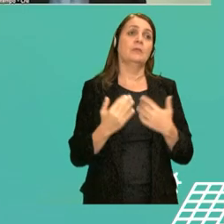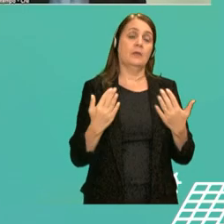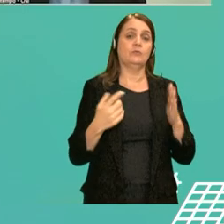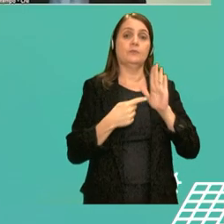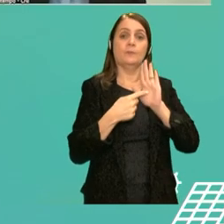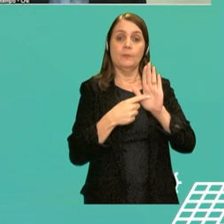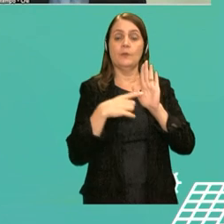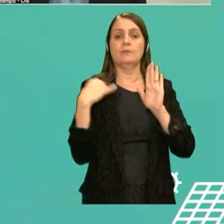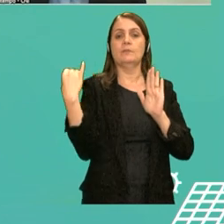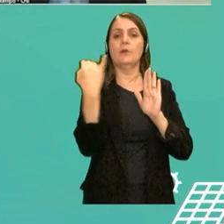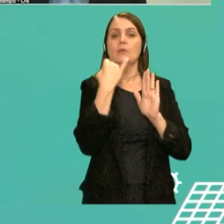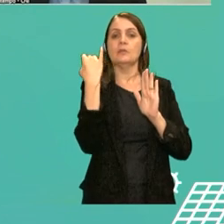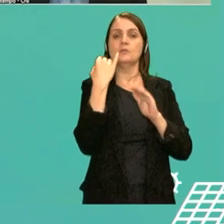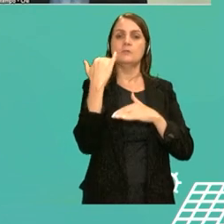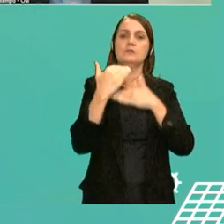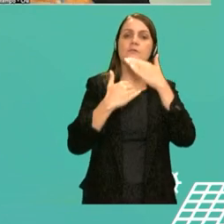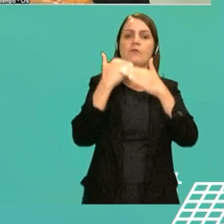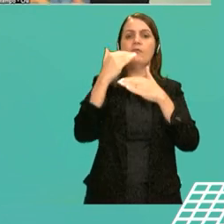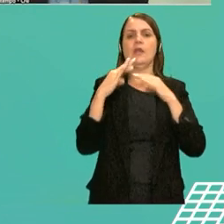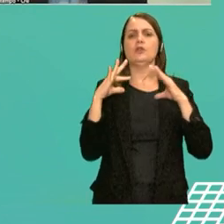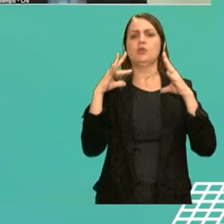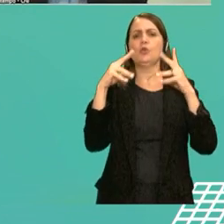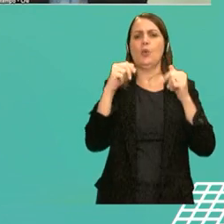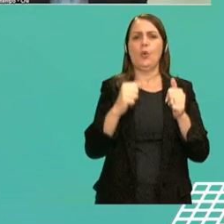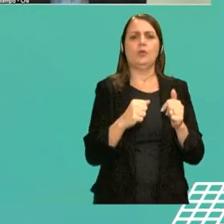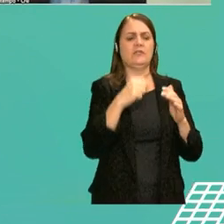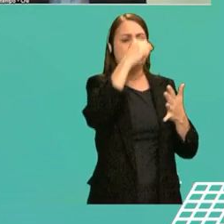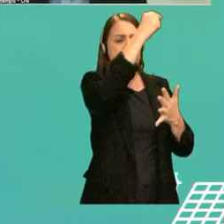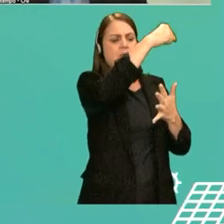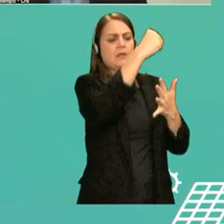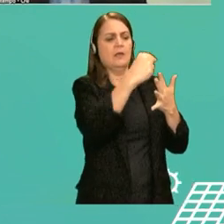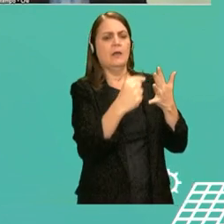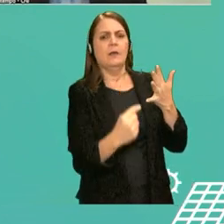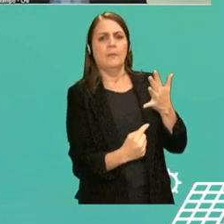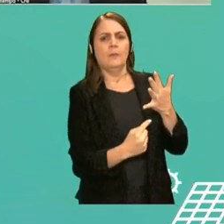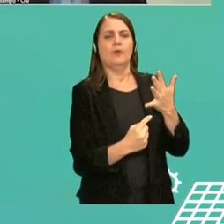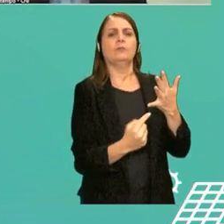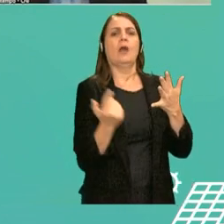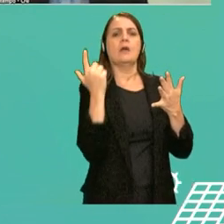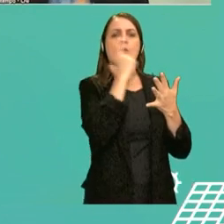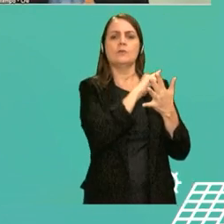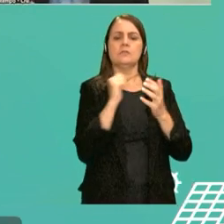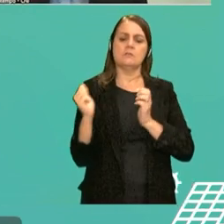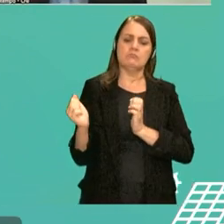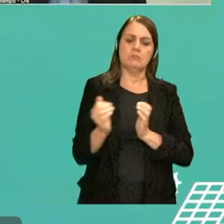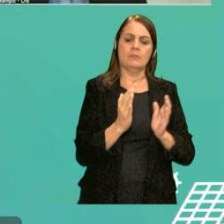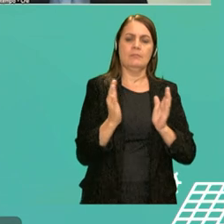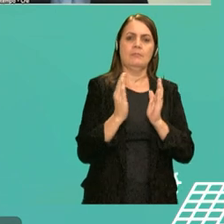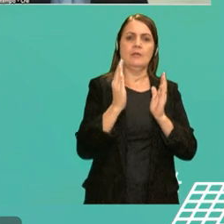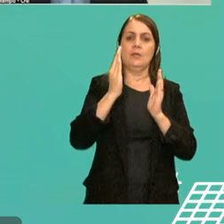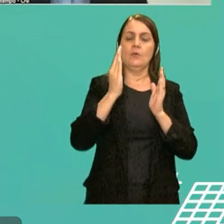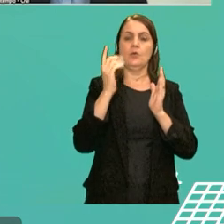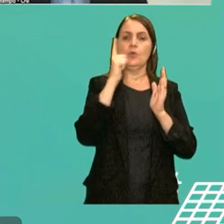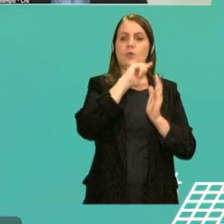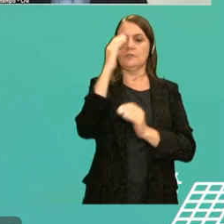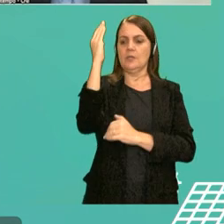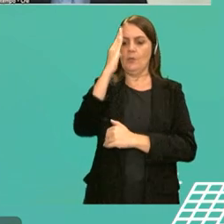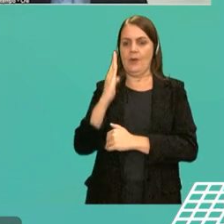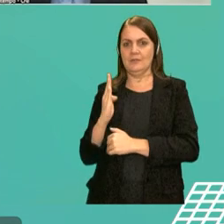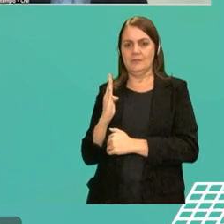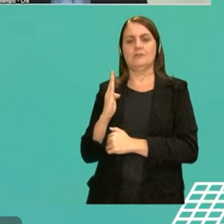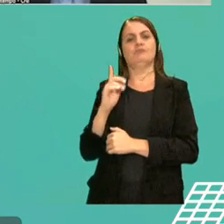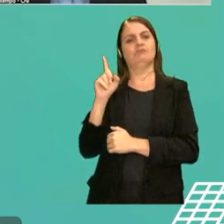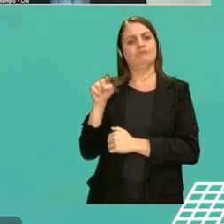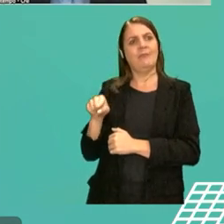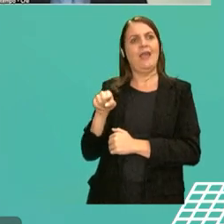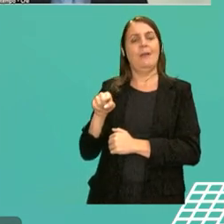né, regulatório e legal, que a gente consiga pavimentar, né, o caminho para que o Brasil seja aí uma das grandes